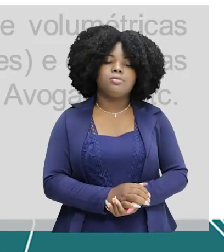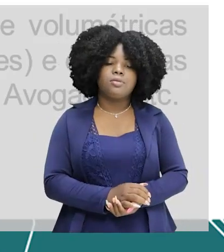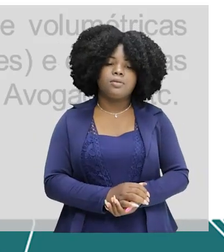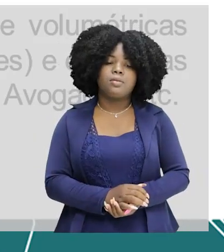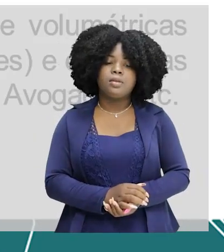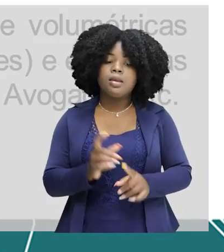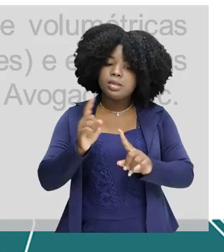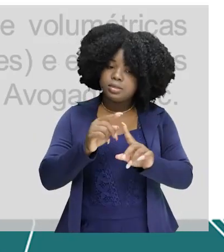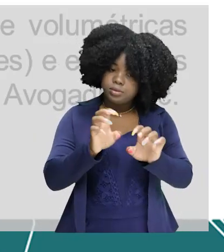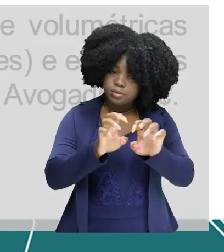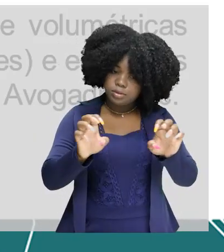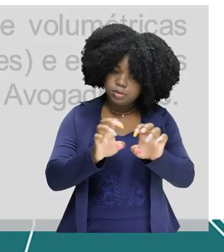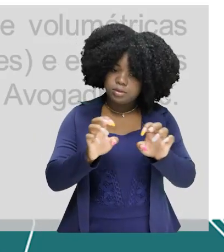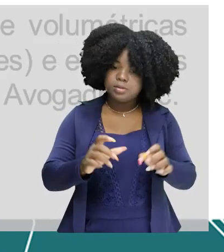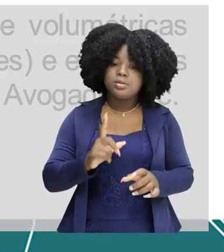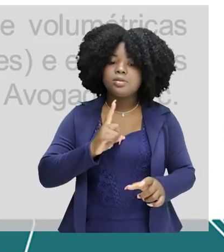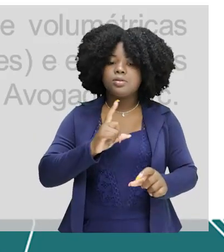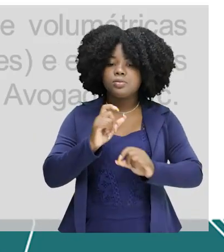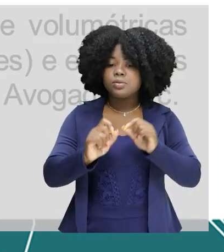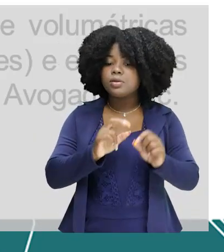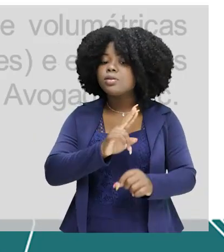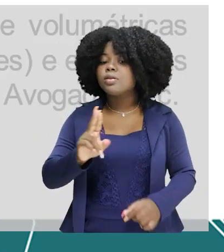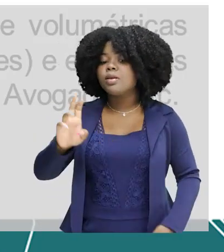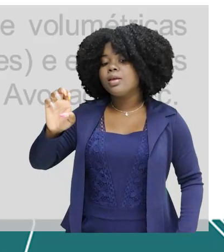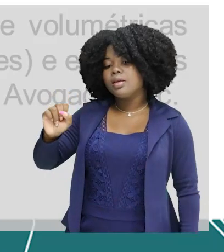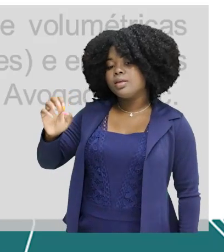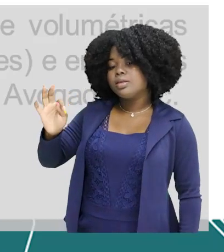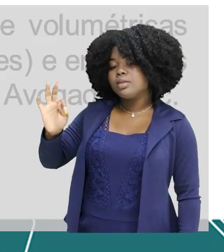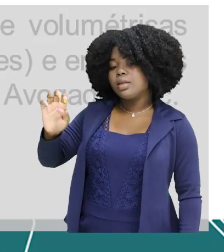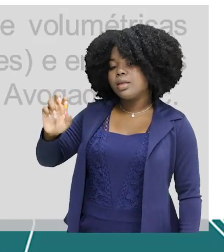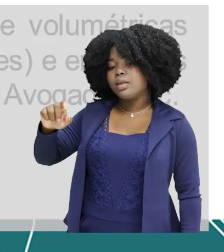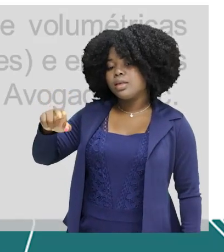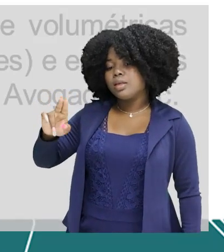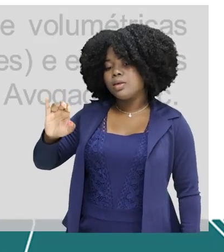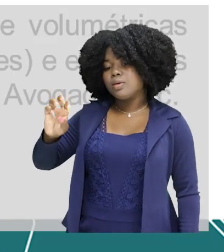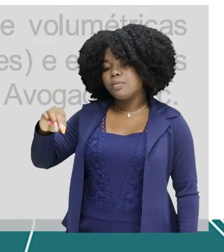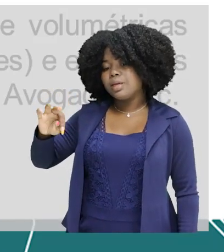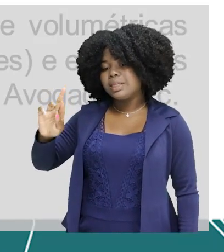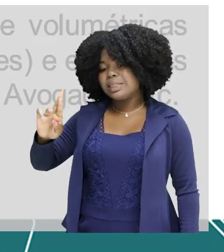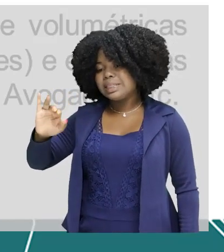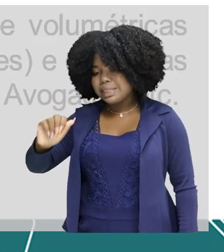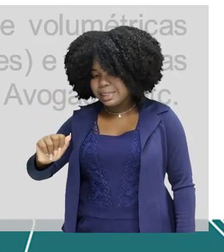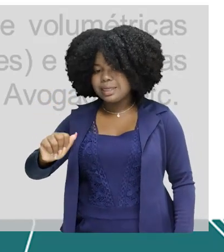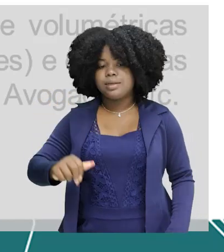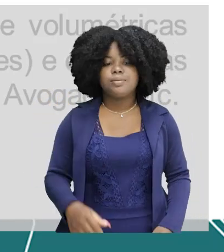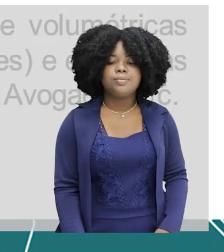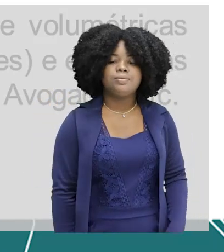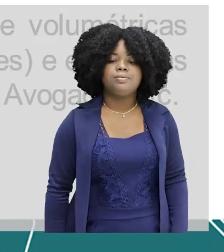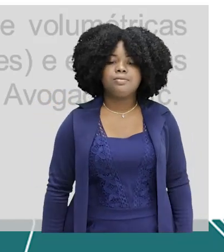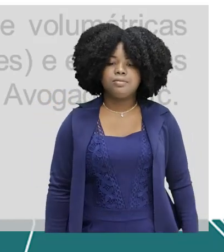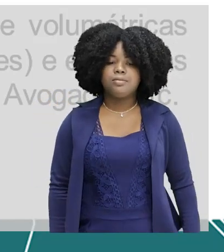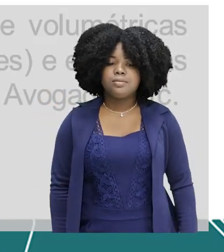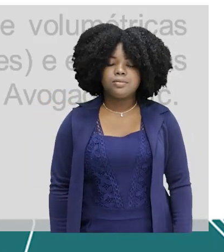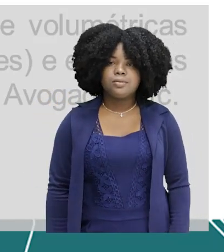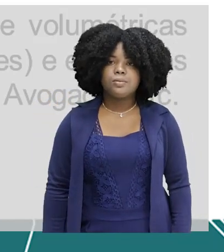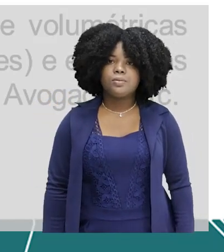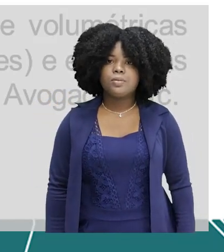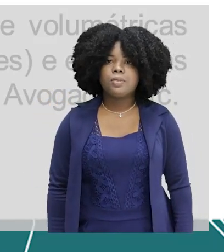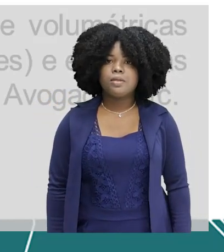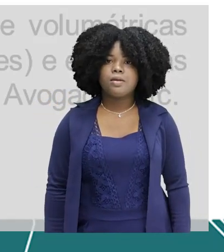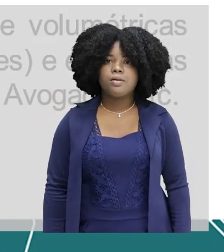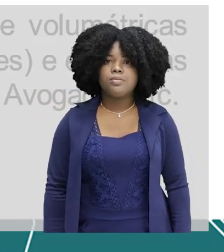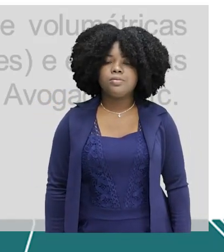tipo de cálculo nós chamamos de cálculo estequiométrico ou simplesmente de